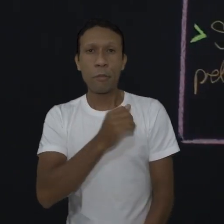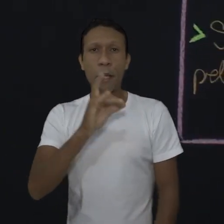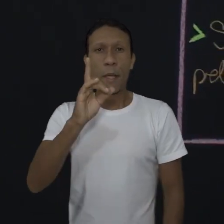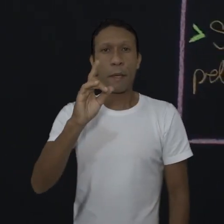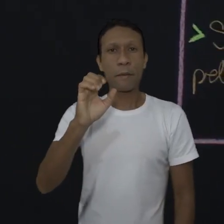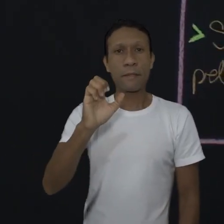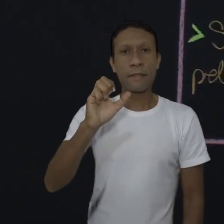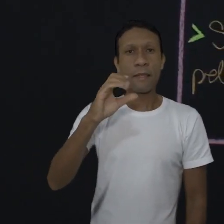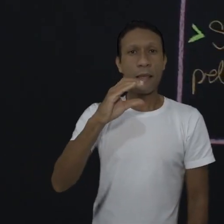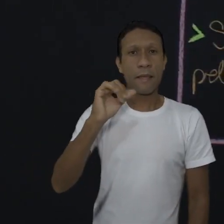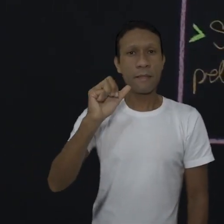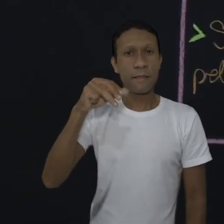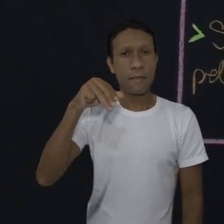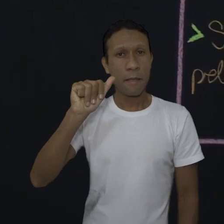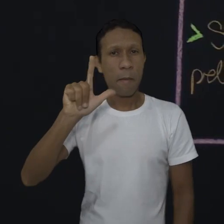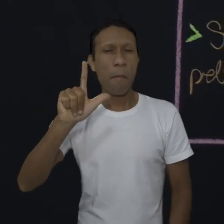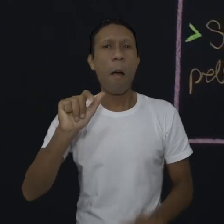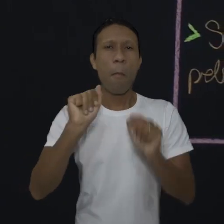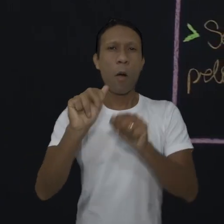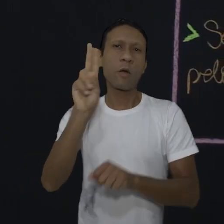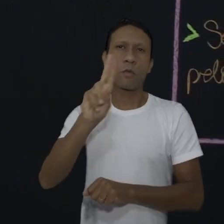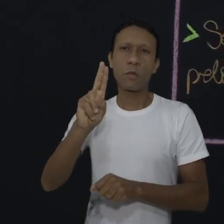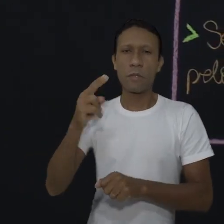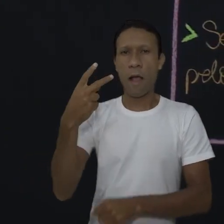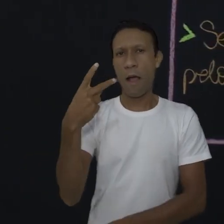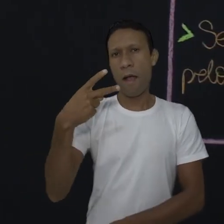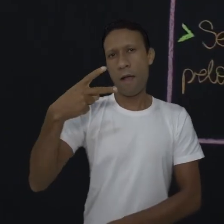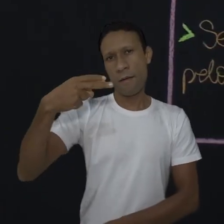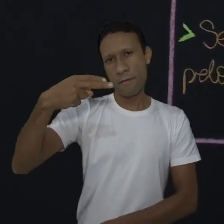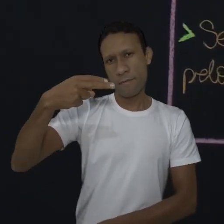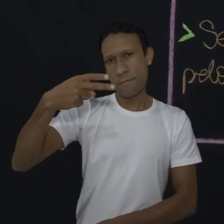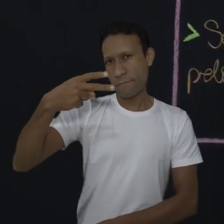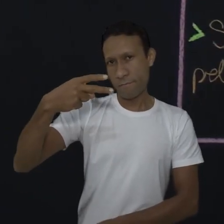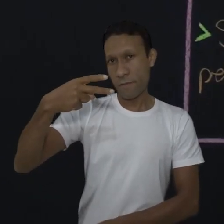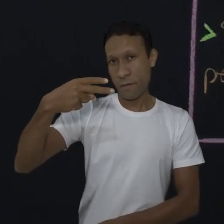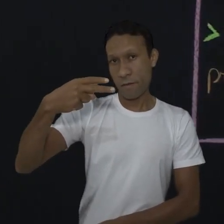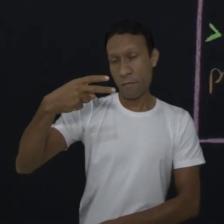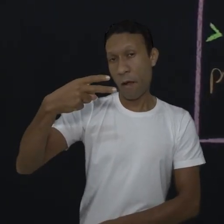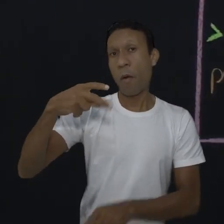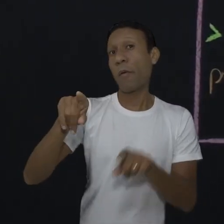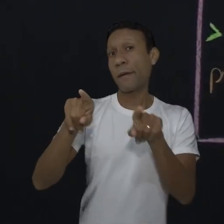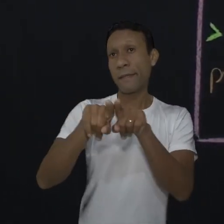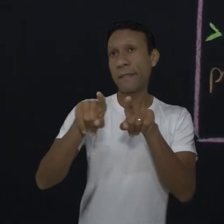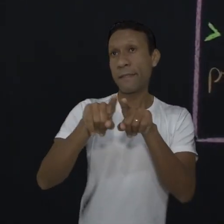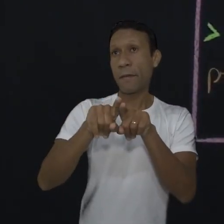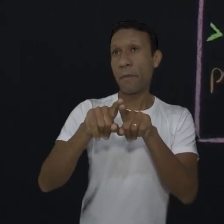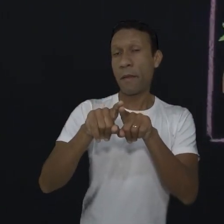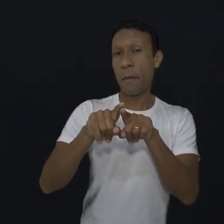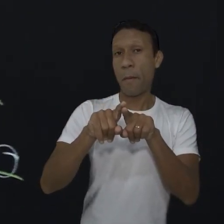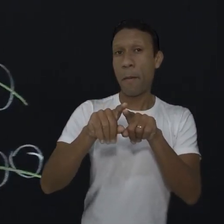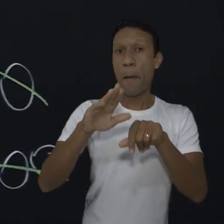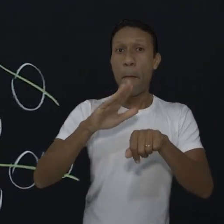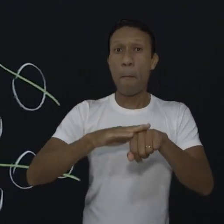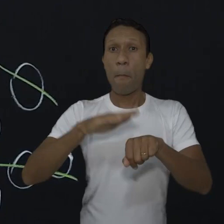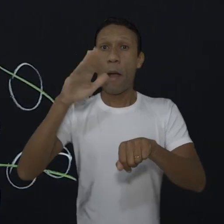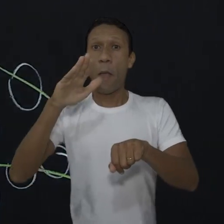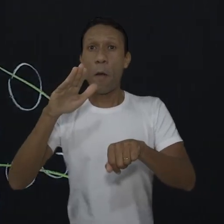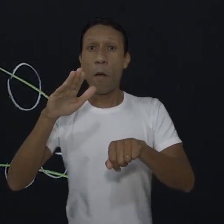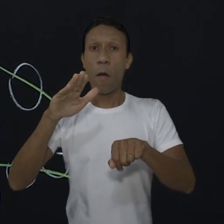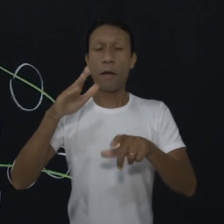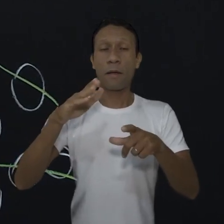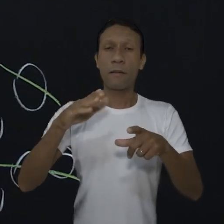ao outro, utilizando esse símbolozinho da igualdade. Eu posso dizer que o número decimal ele é maior que o